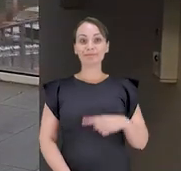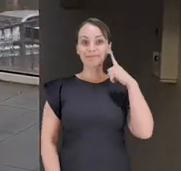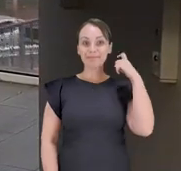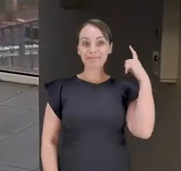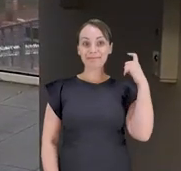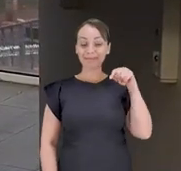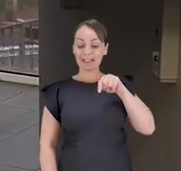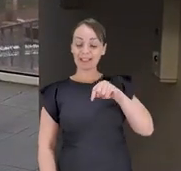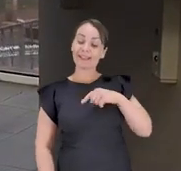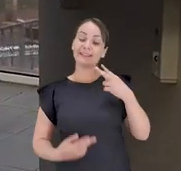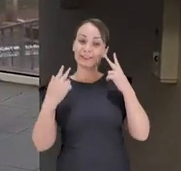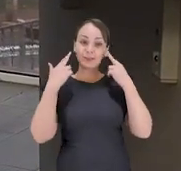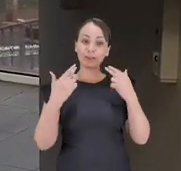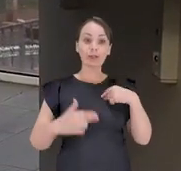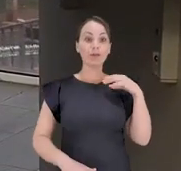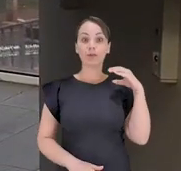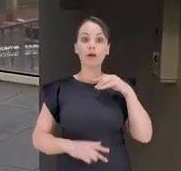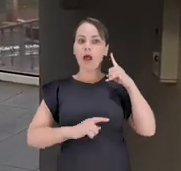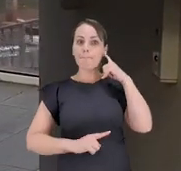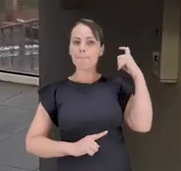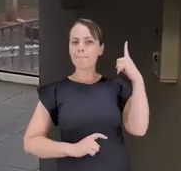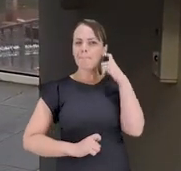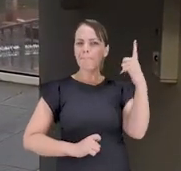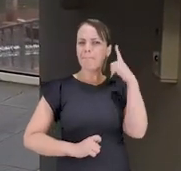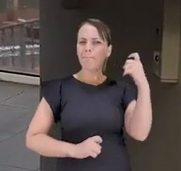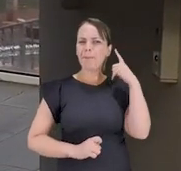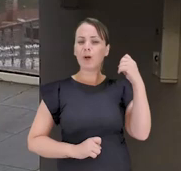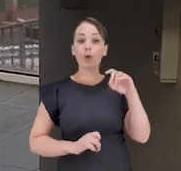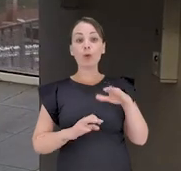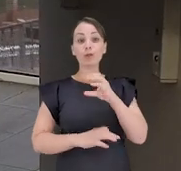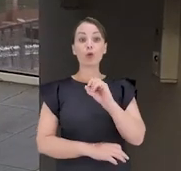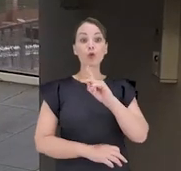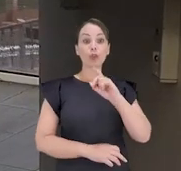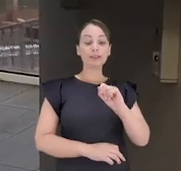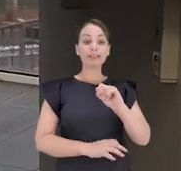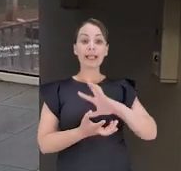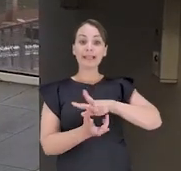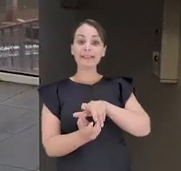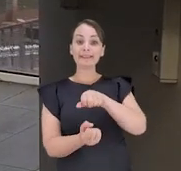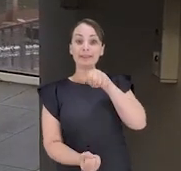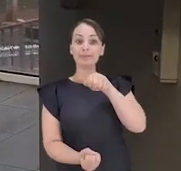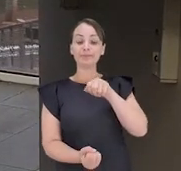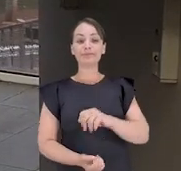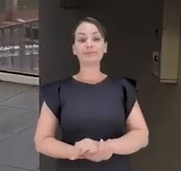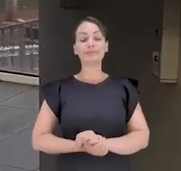Aí esse barulho, normalmente, ele é mais rápido, alto quando a gente faz uma crunch slime.